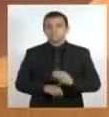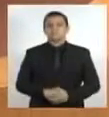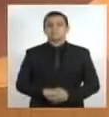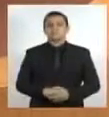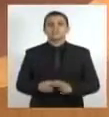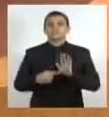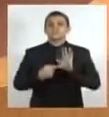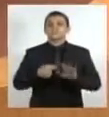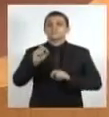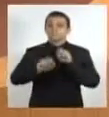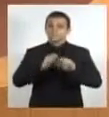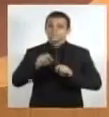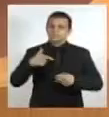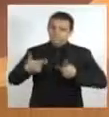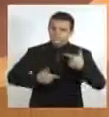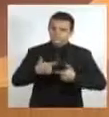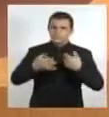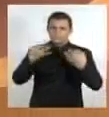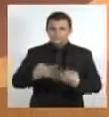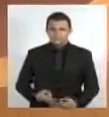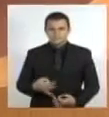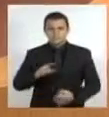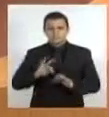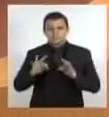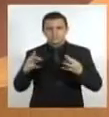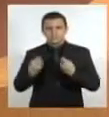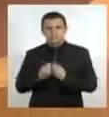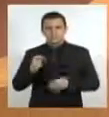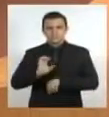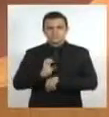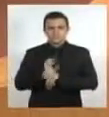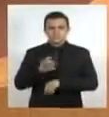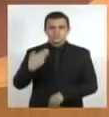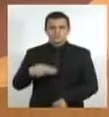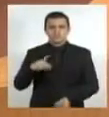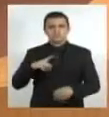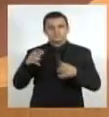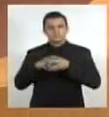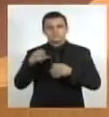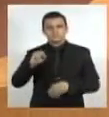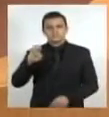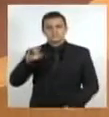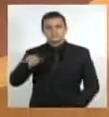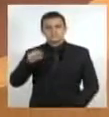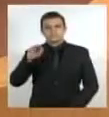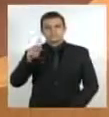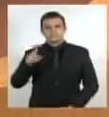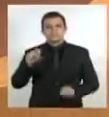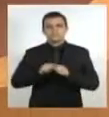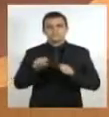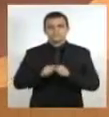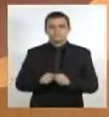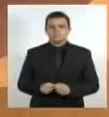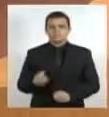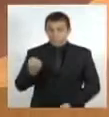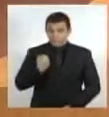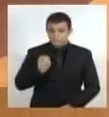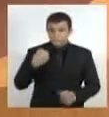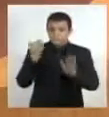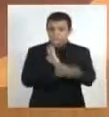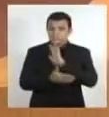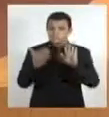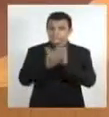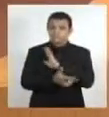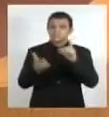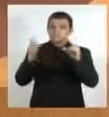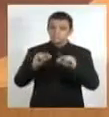que a SEJAP está fazendo em todo o estado do Maranhão. Porque além do número de fugas ter diminuído, deputado Wellington, o número de